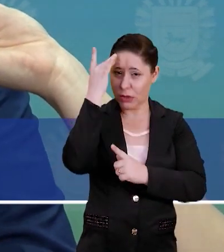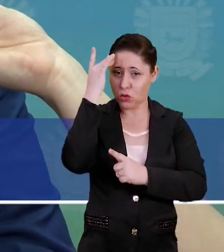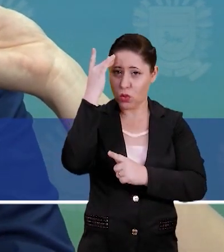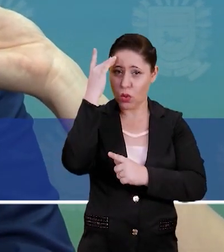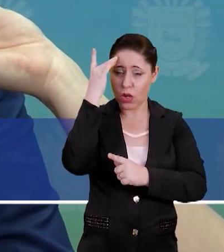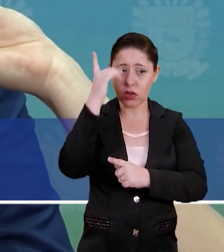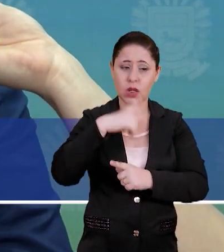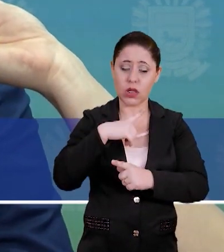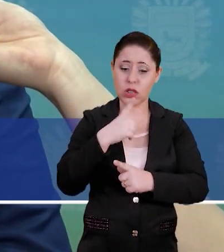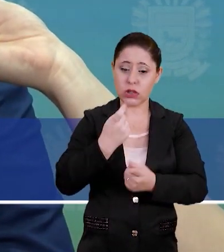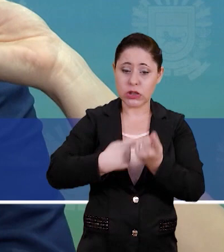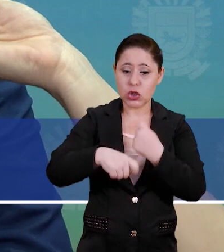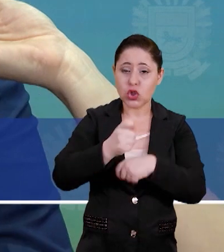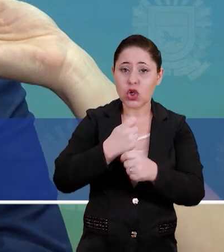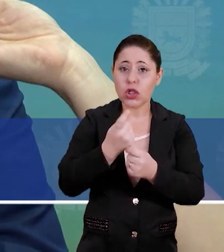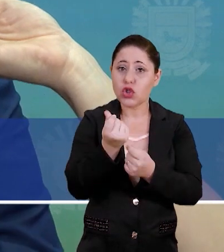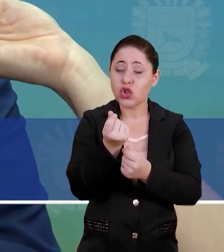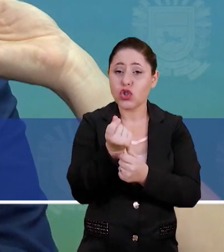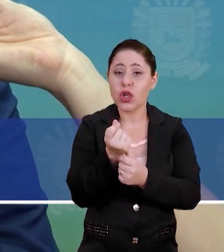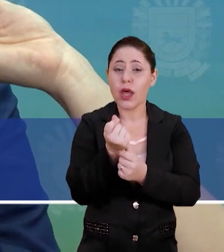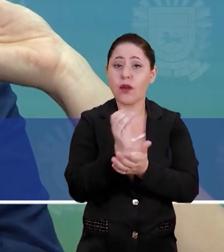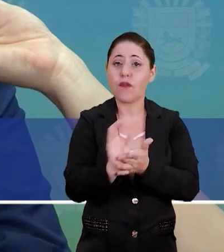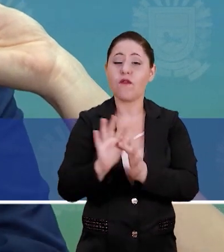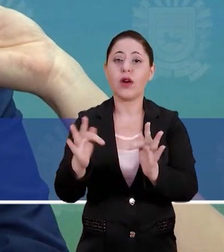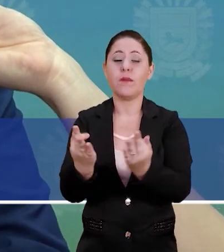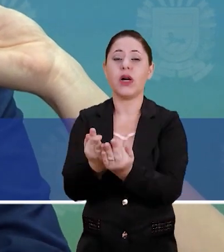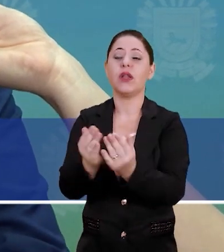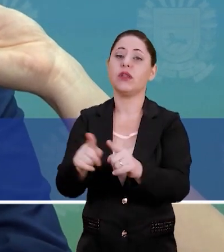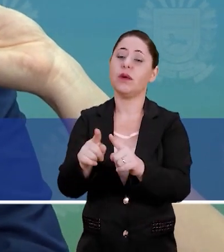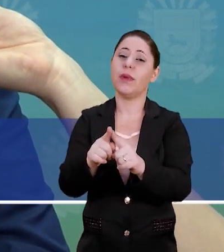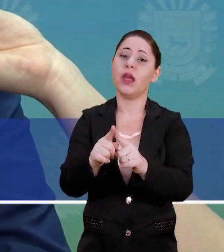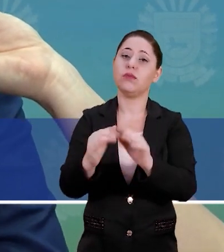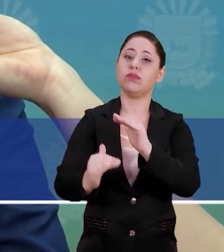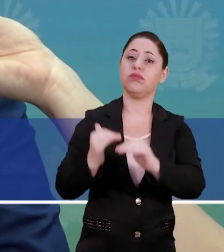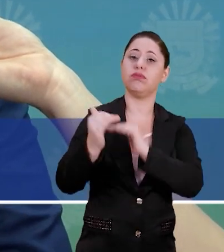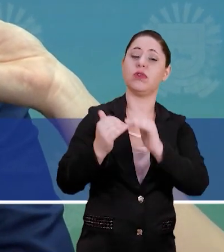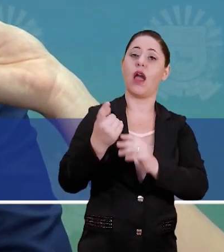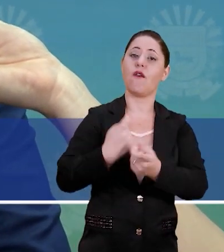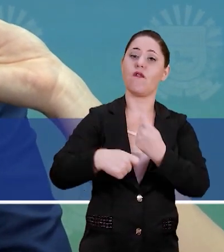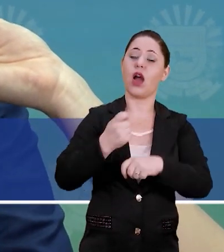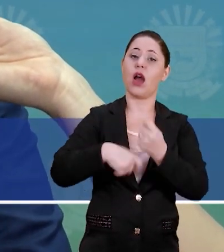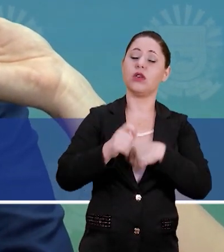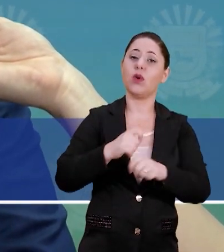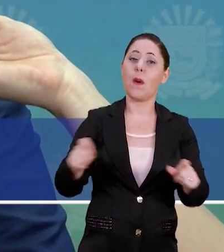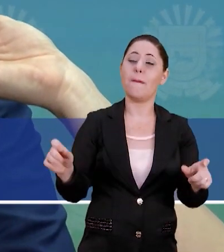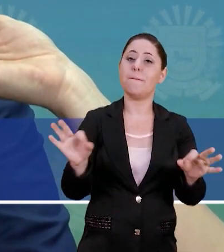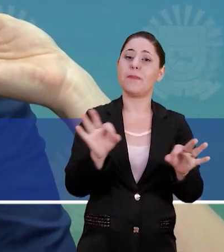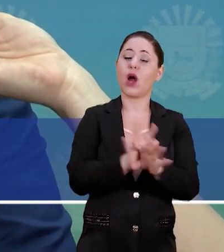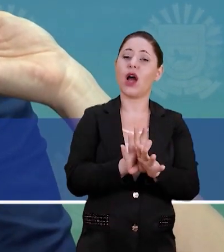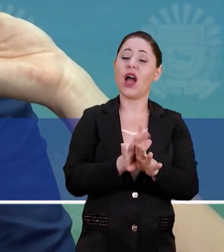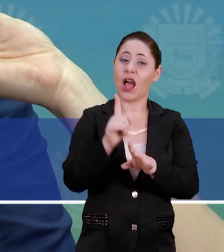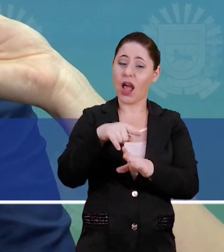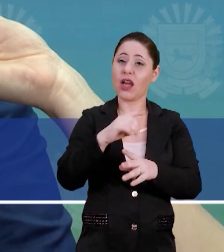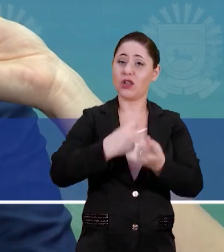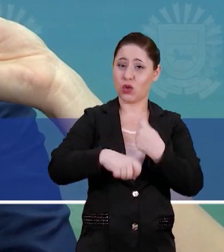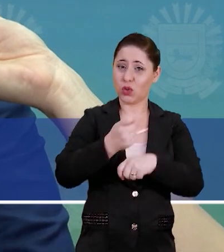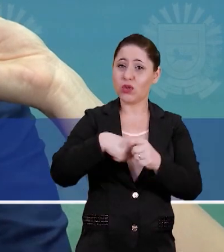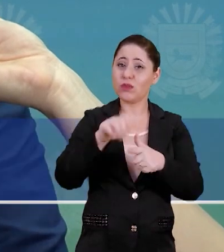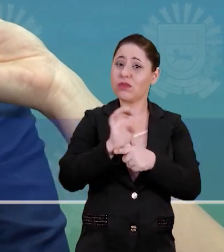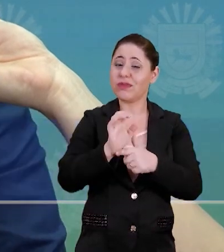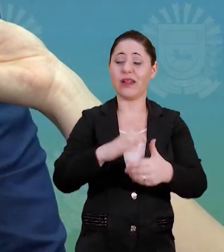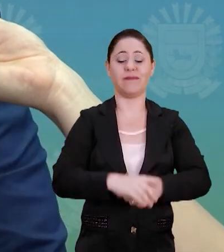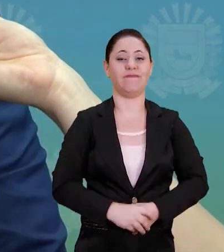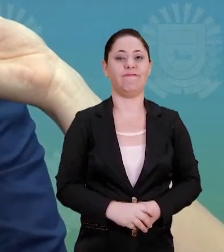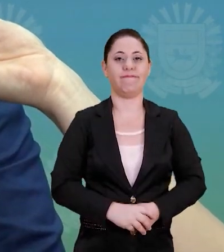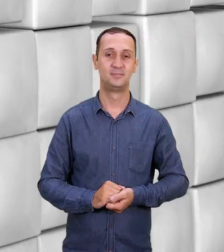e gerem renda para as famílias que precisam e trazendo dinheiro, giro desse dinheiro na economia